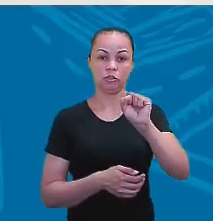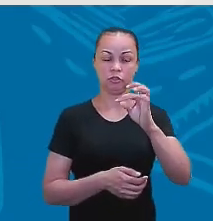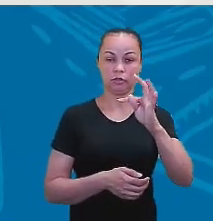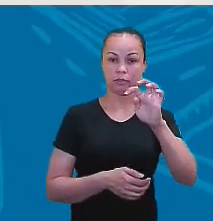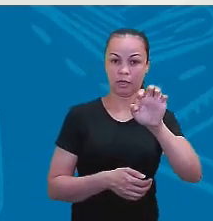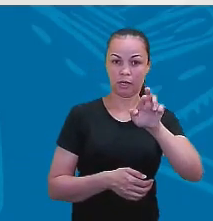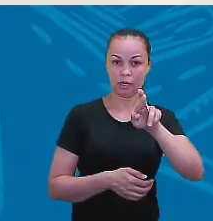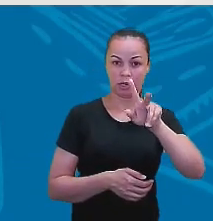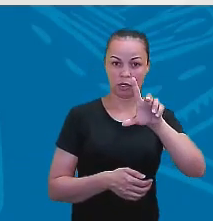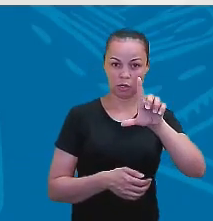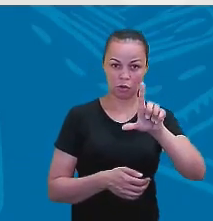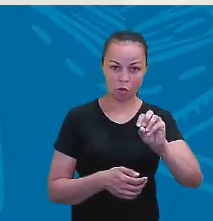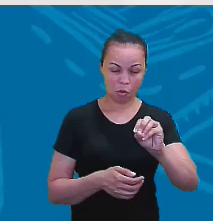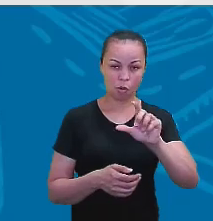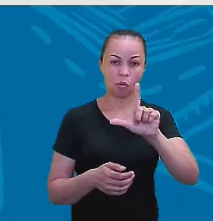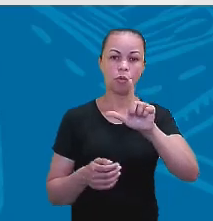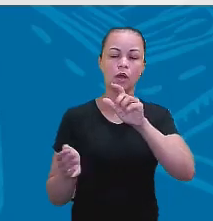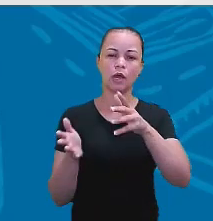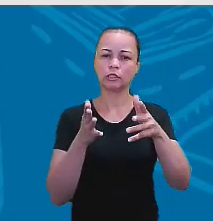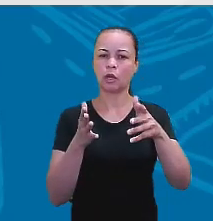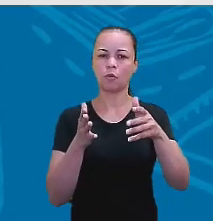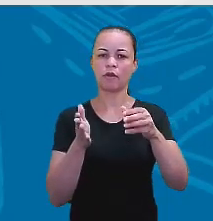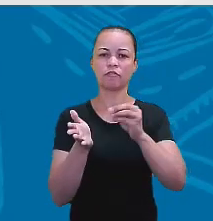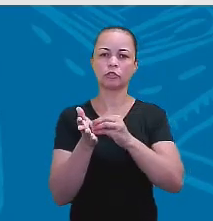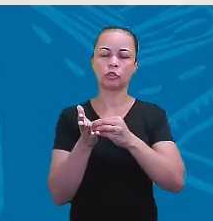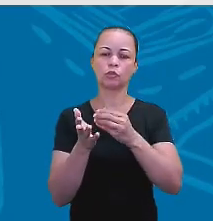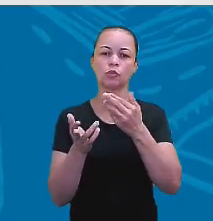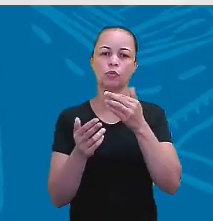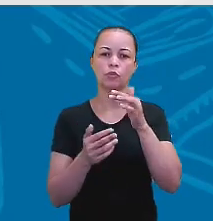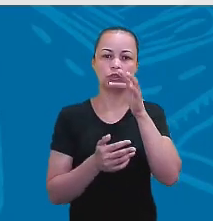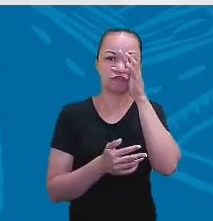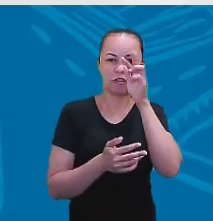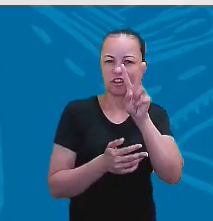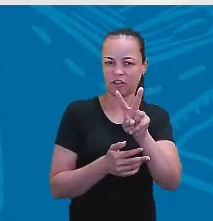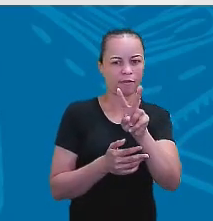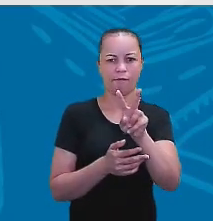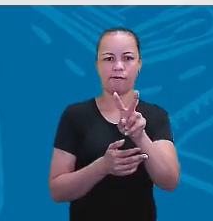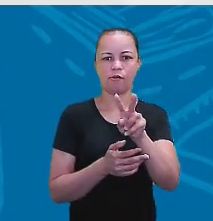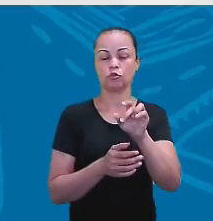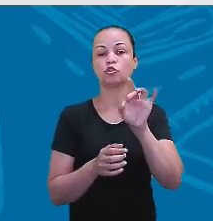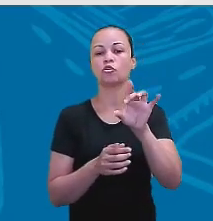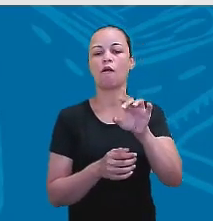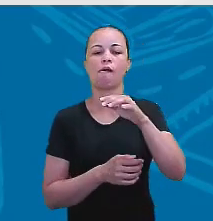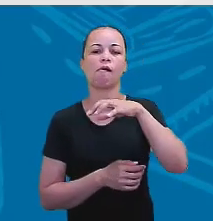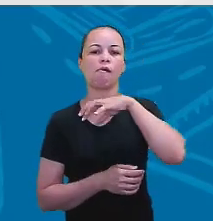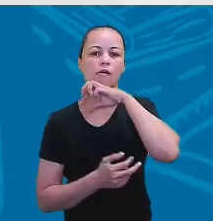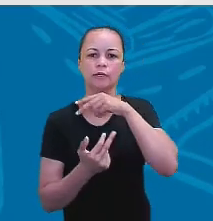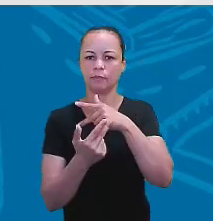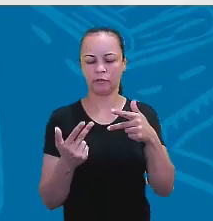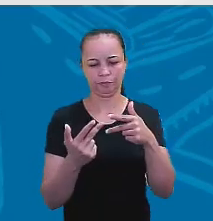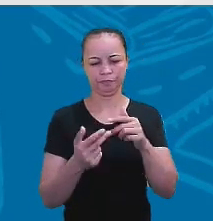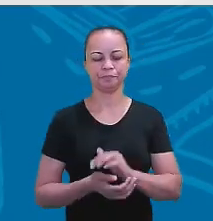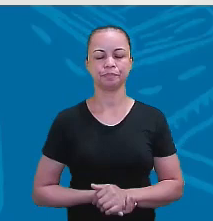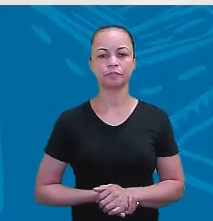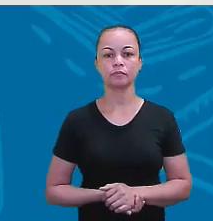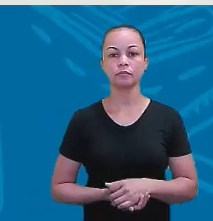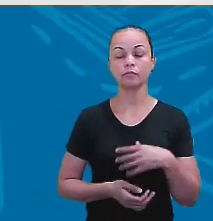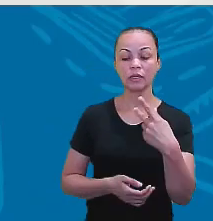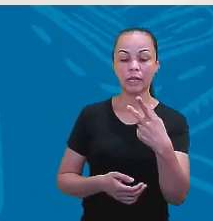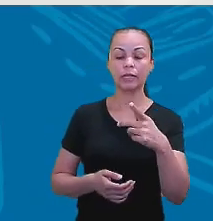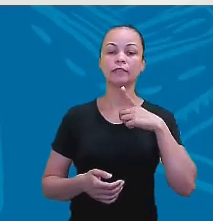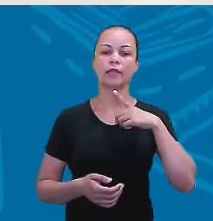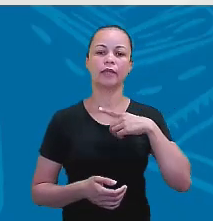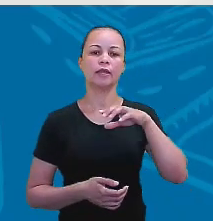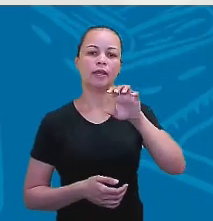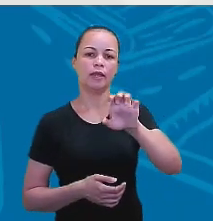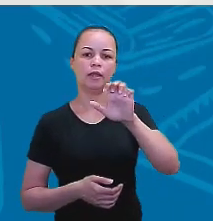e sim aos animais, tá? Aí você pode perguntar, vegetais têm colesterol? Não. Ele tem o ergosterol,